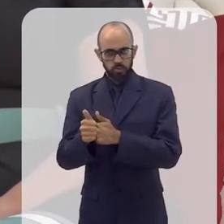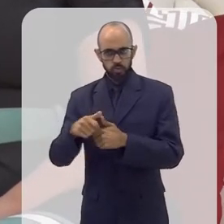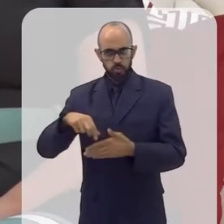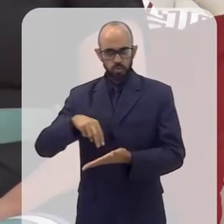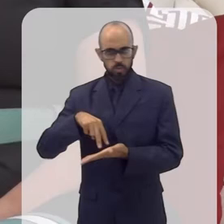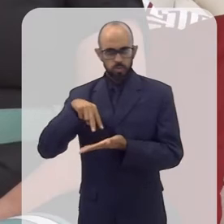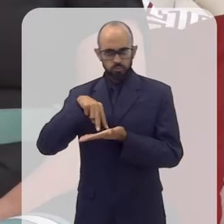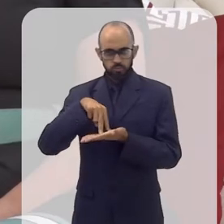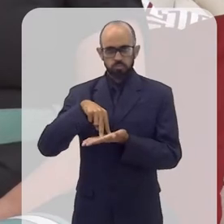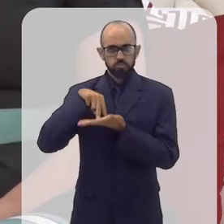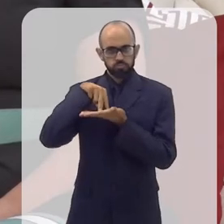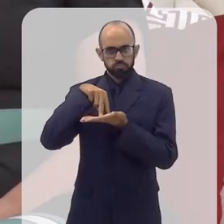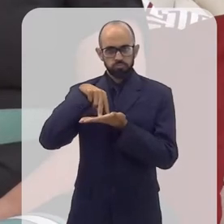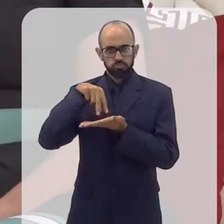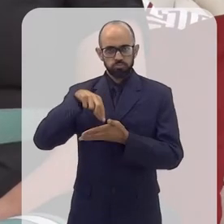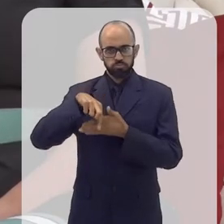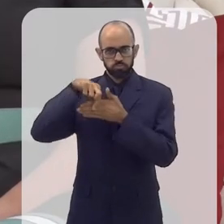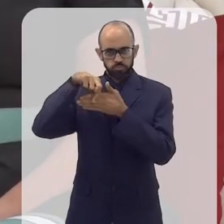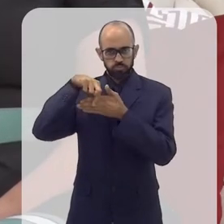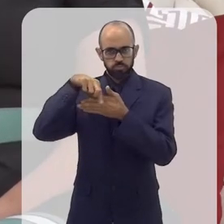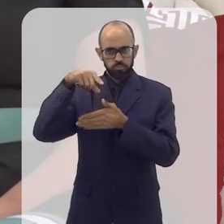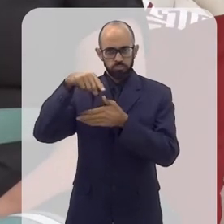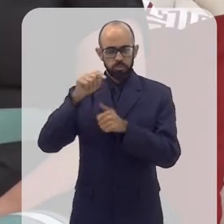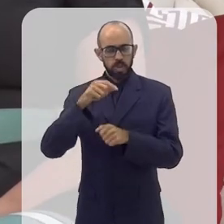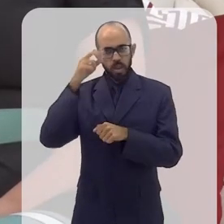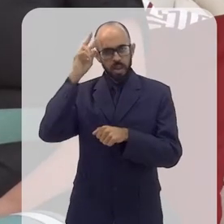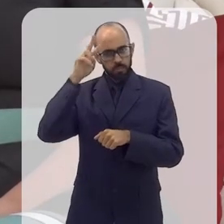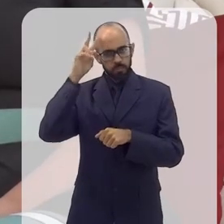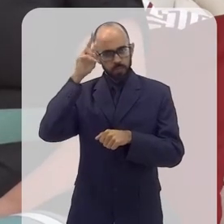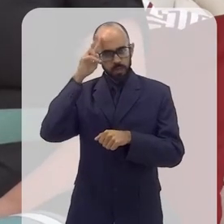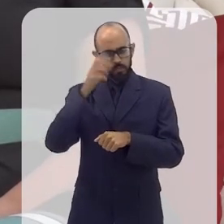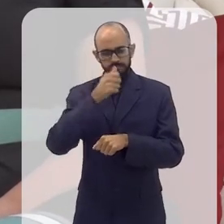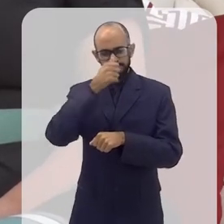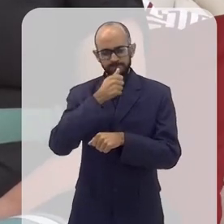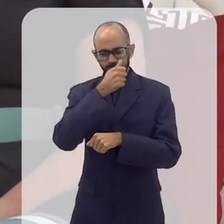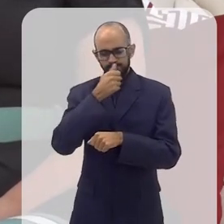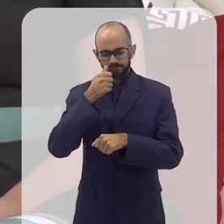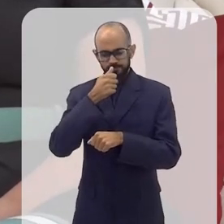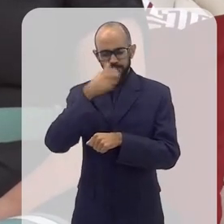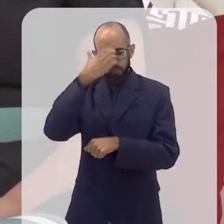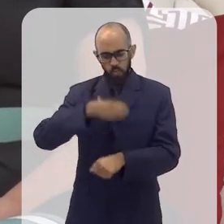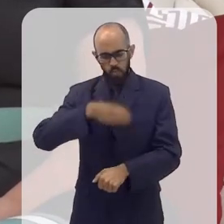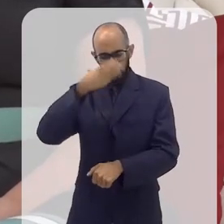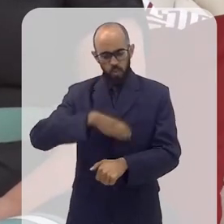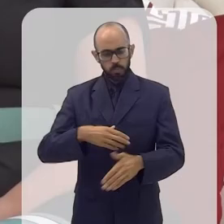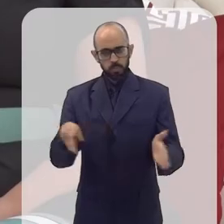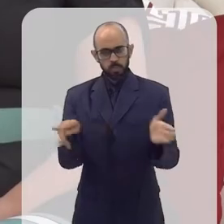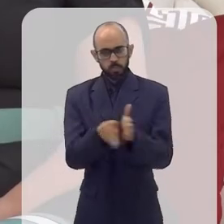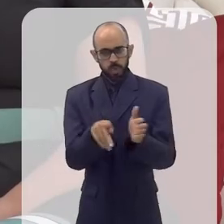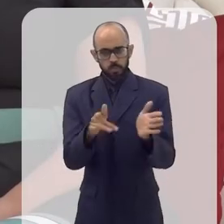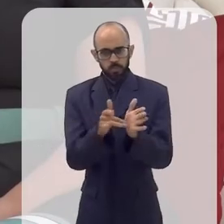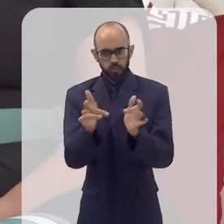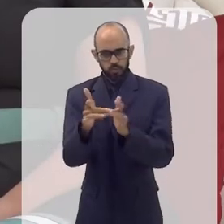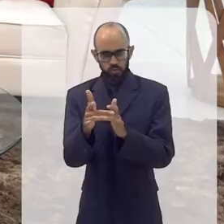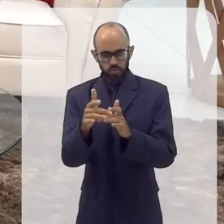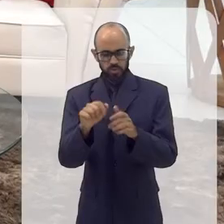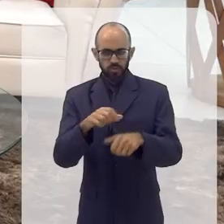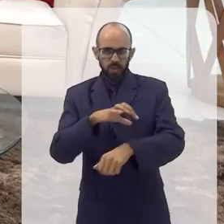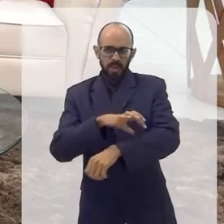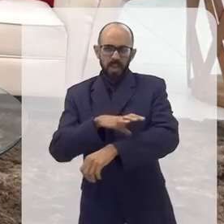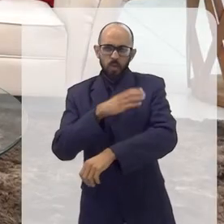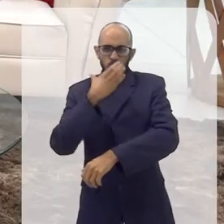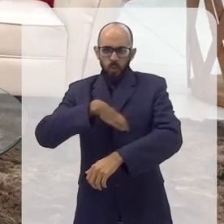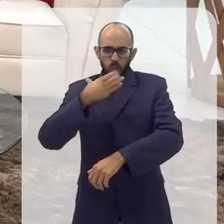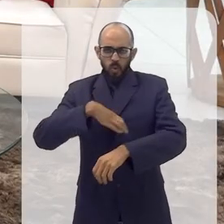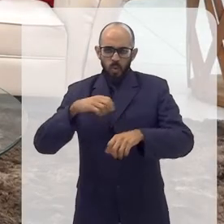pão, lembrando também do sacrifício físico que Jesus Cristo passou, quando sua carne foi dilacerada.